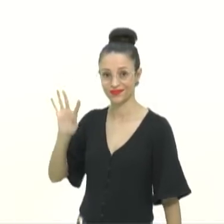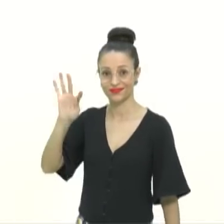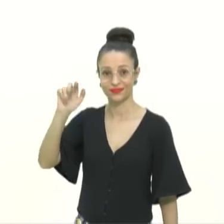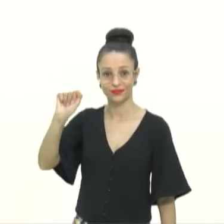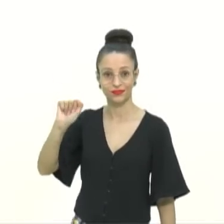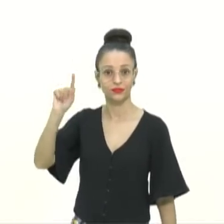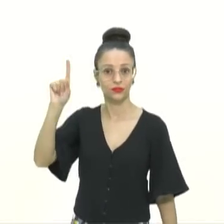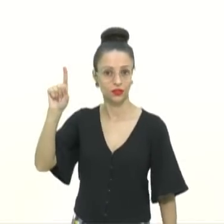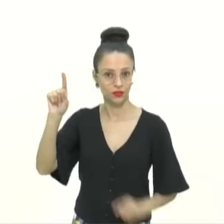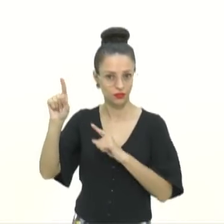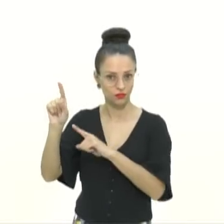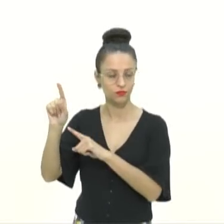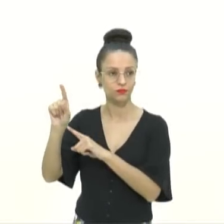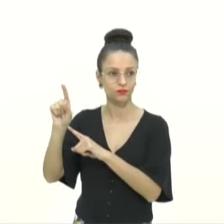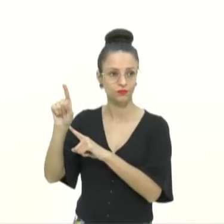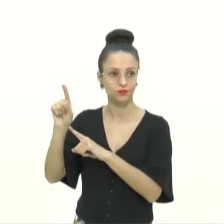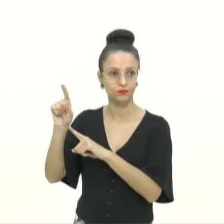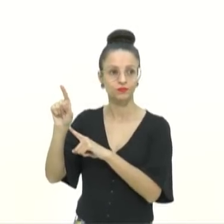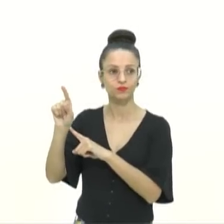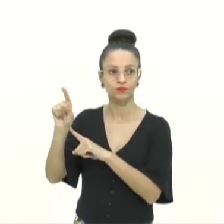Inaceitável.